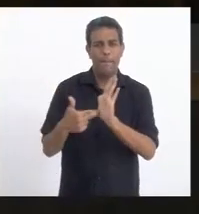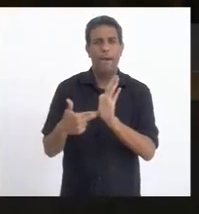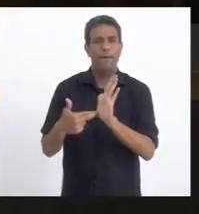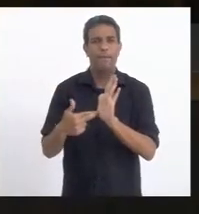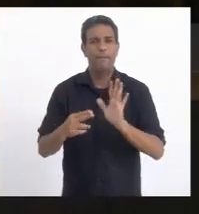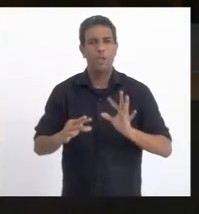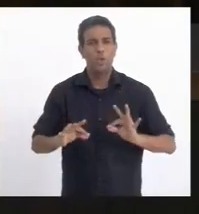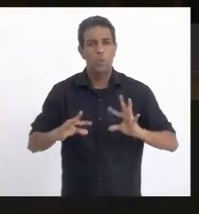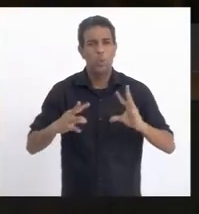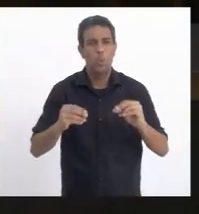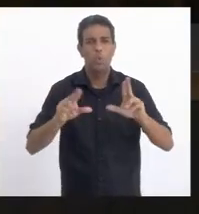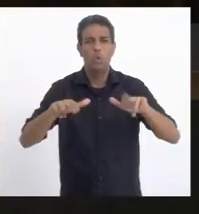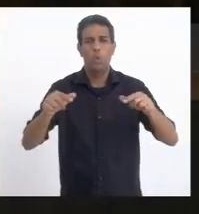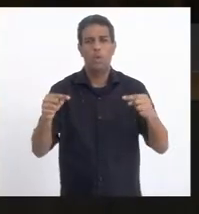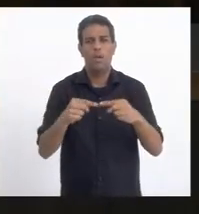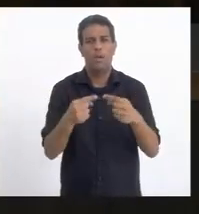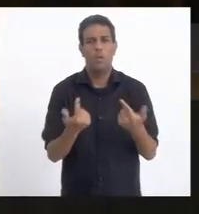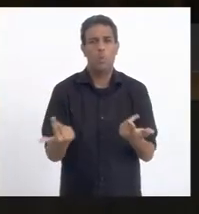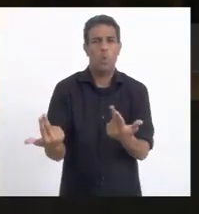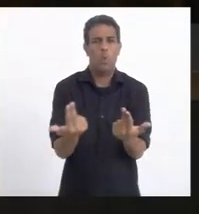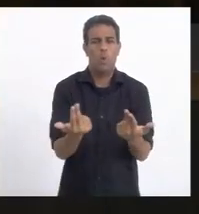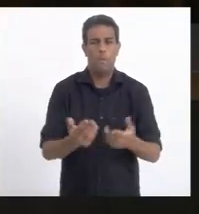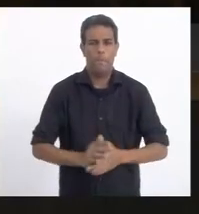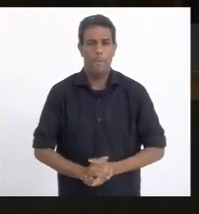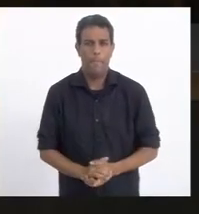não pode ser possível para ninguém